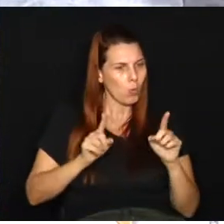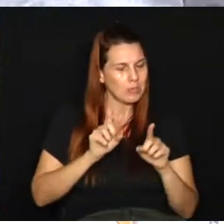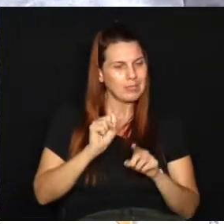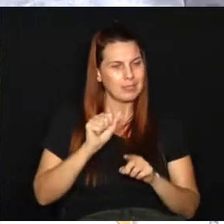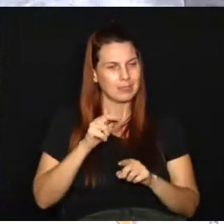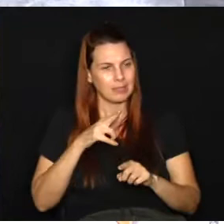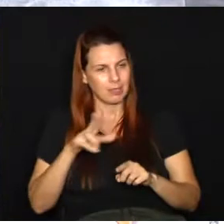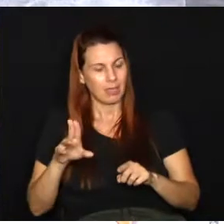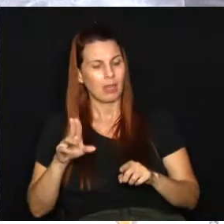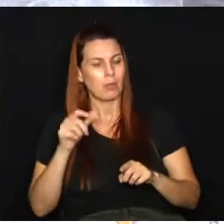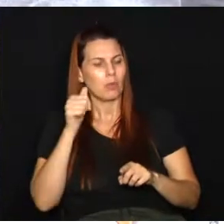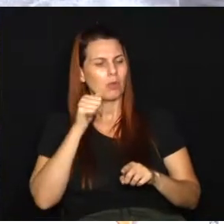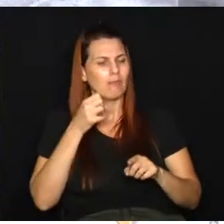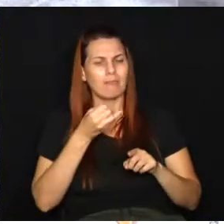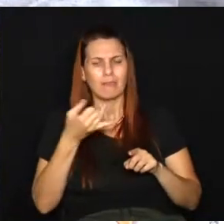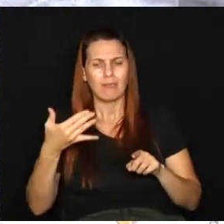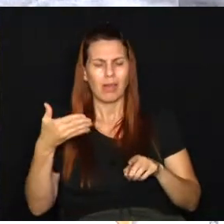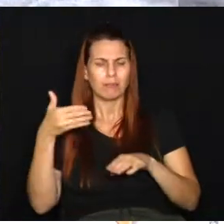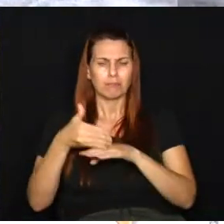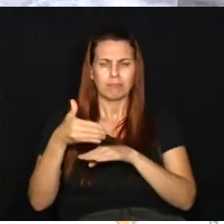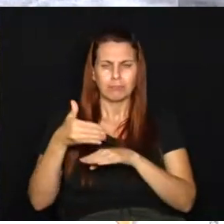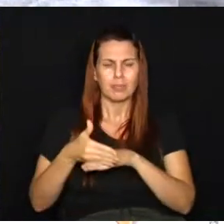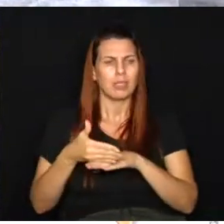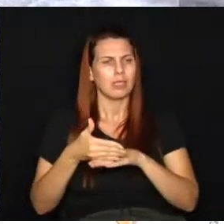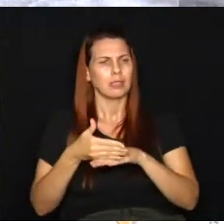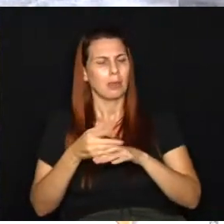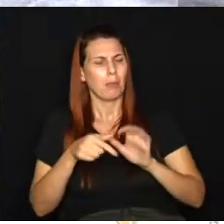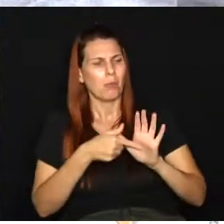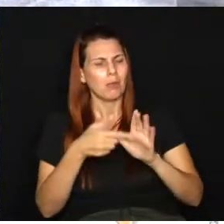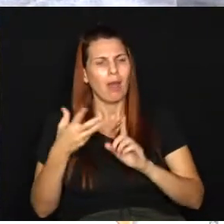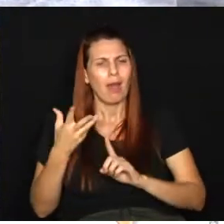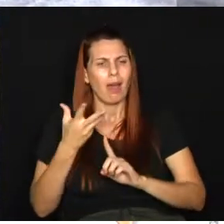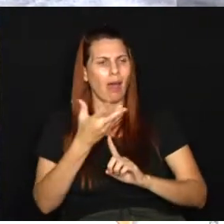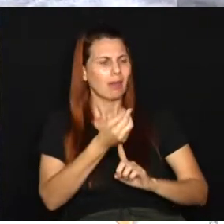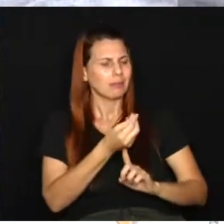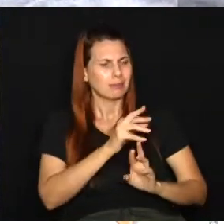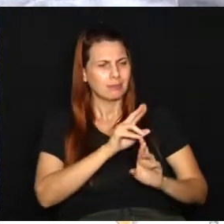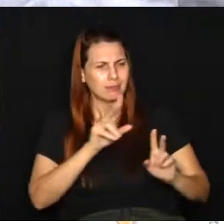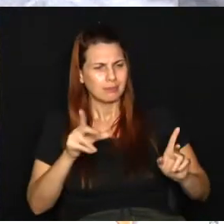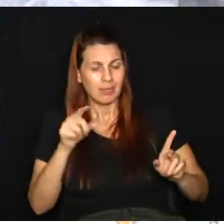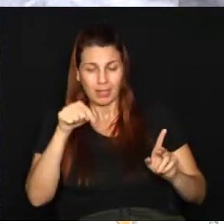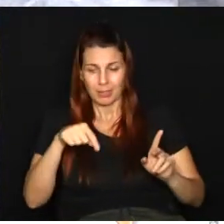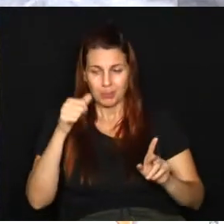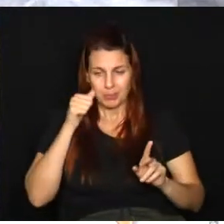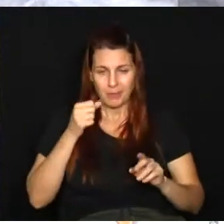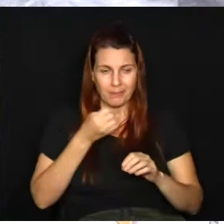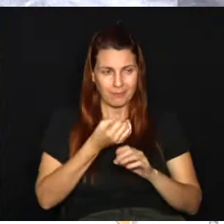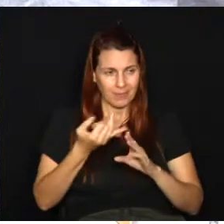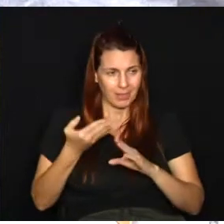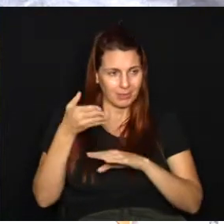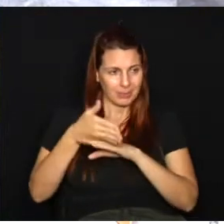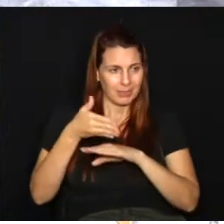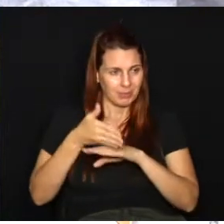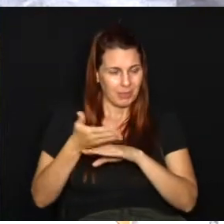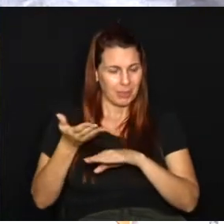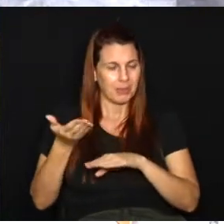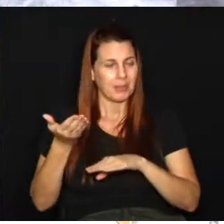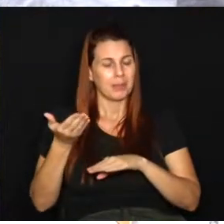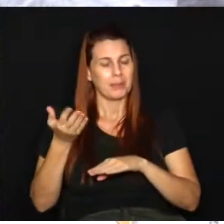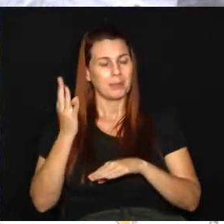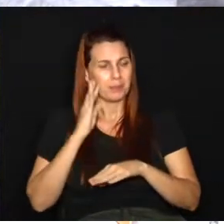cidade toda, com atividades políticas, artísticas. Várias mulheres que estão aqui hoje estavam no sarau, inclusive, foi muito